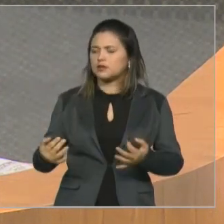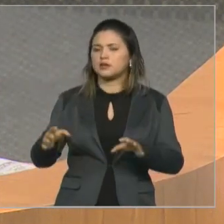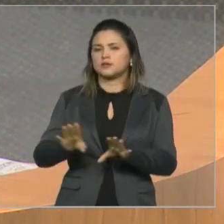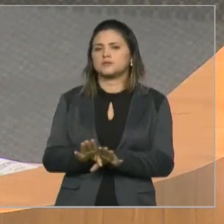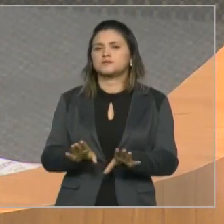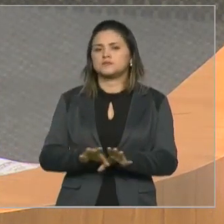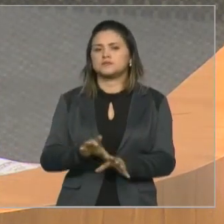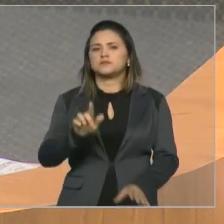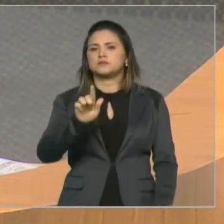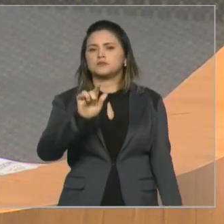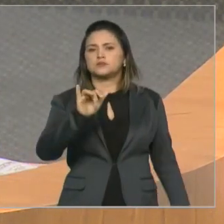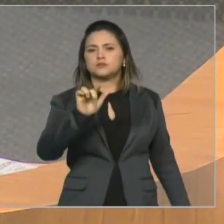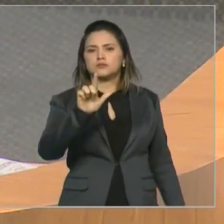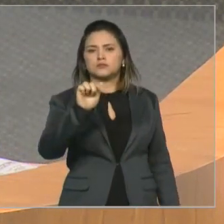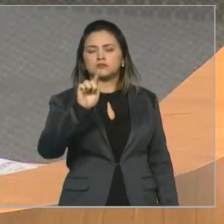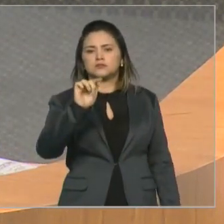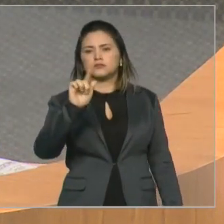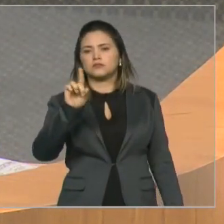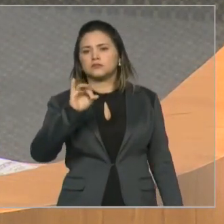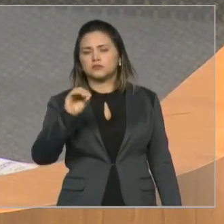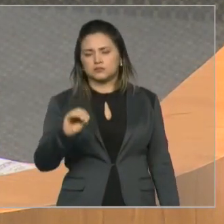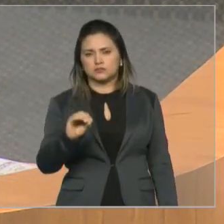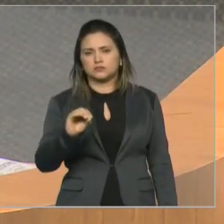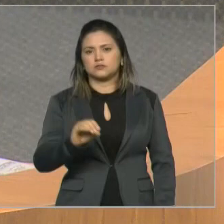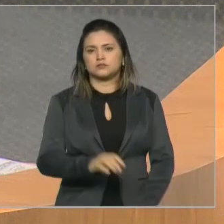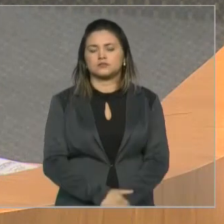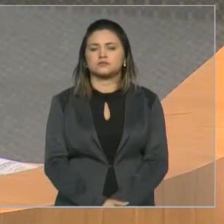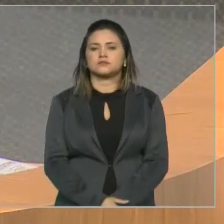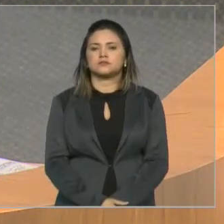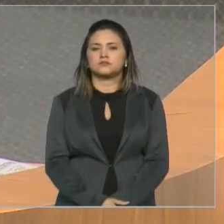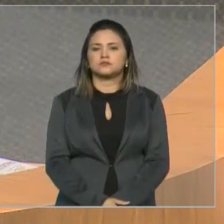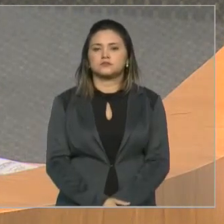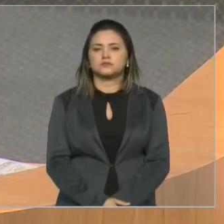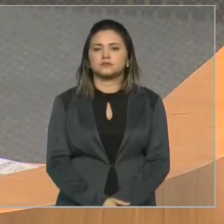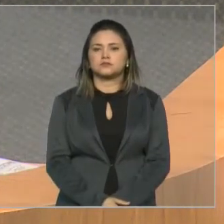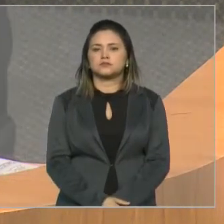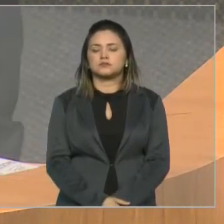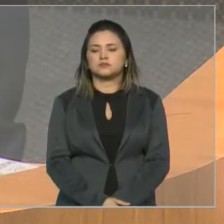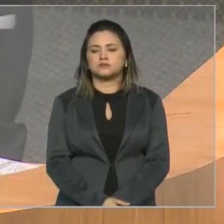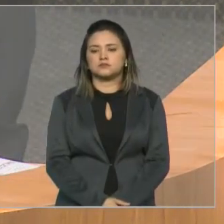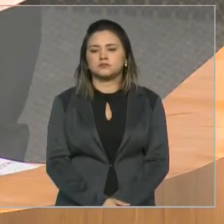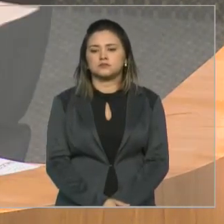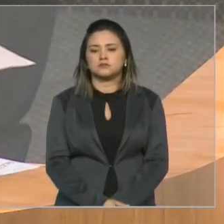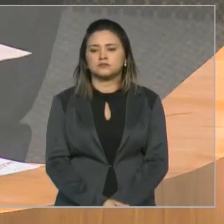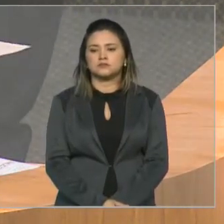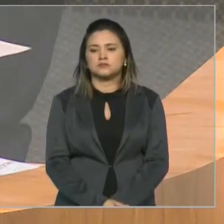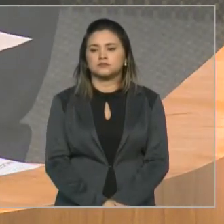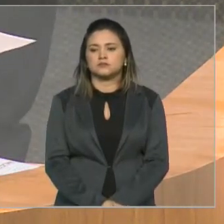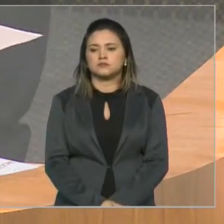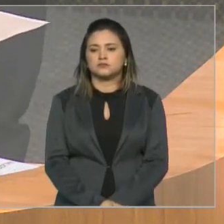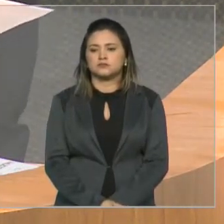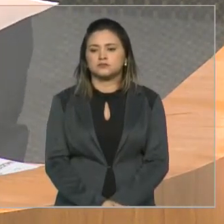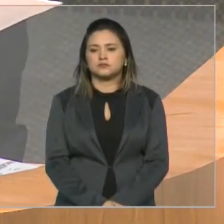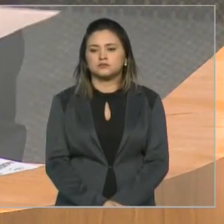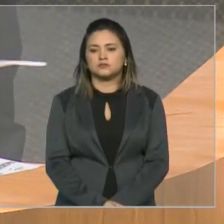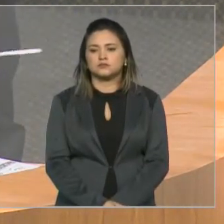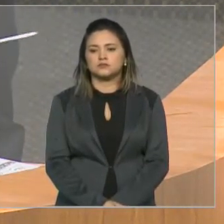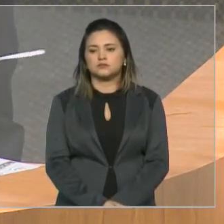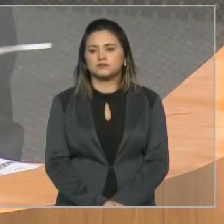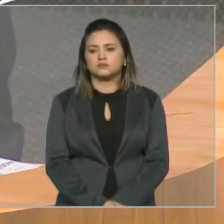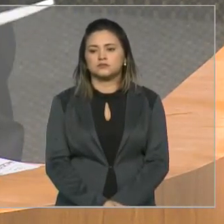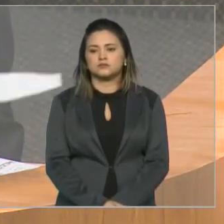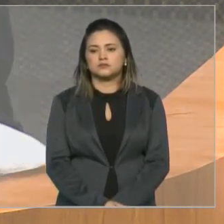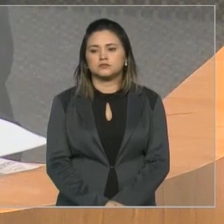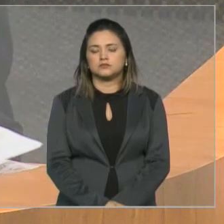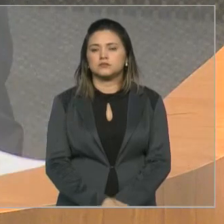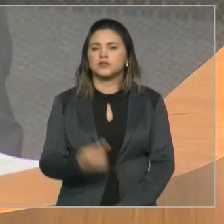Gildardo Anjão, do Fundo de Benefício do Servidor do Estado do Maranhão, para que possa também vir prestar os esclarecimentos e o que